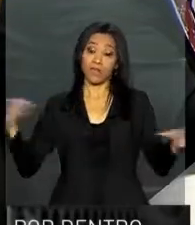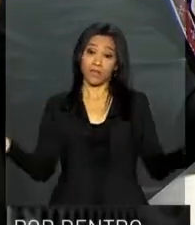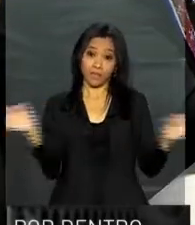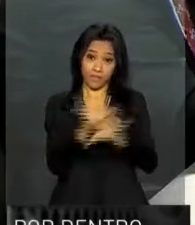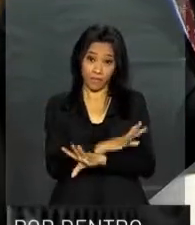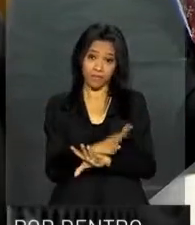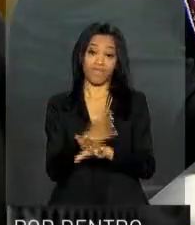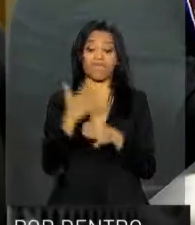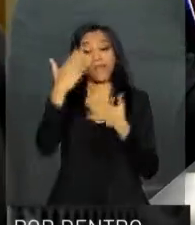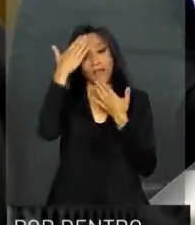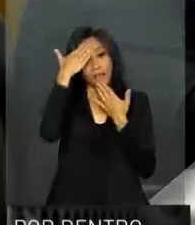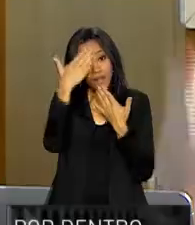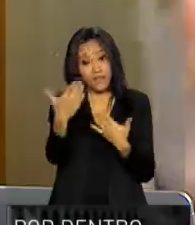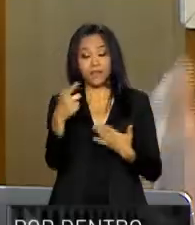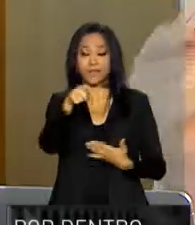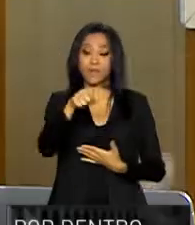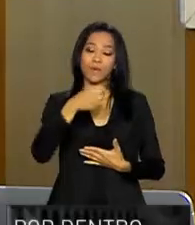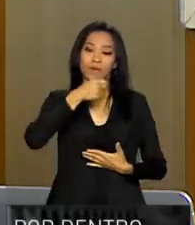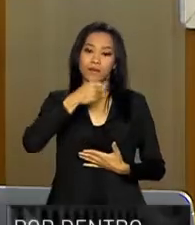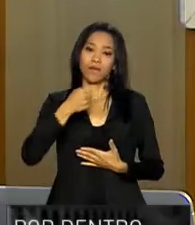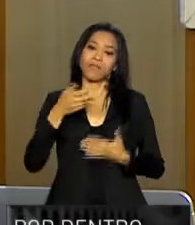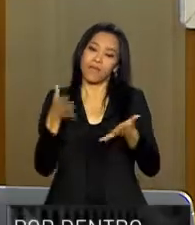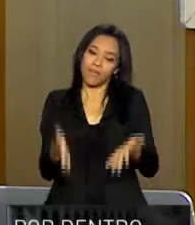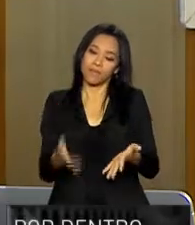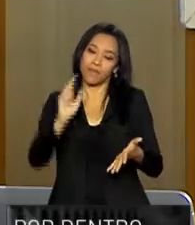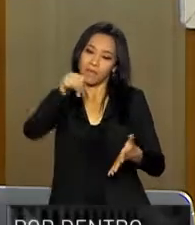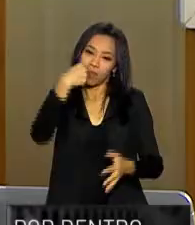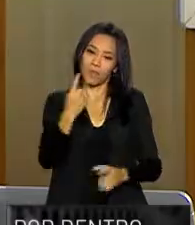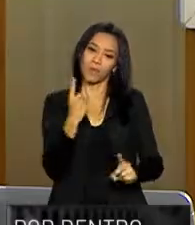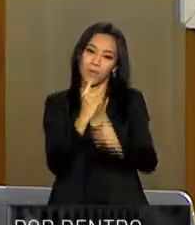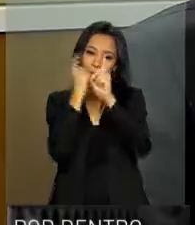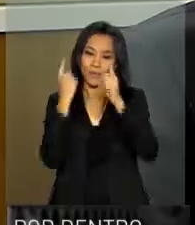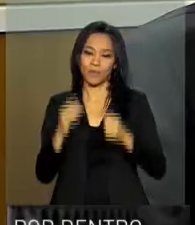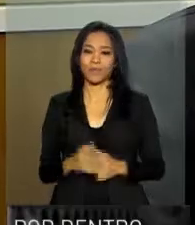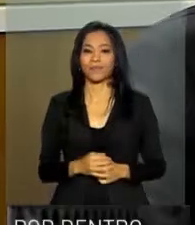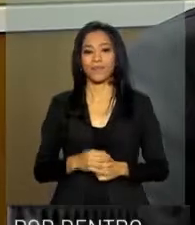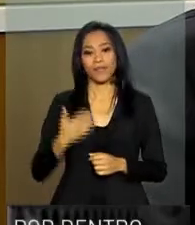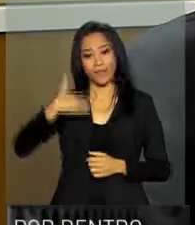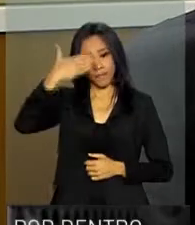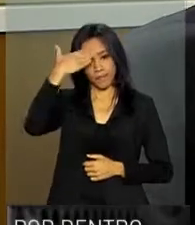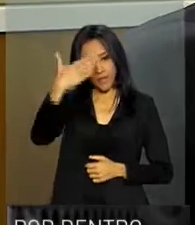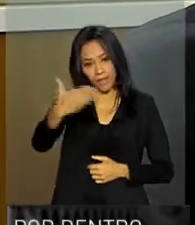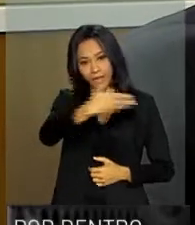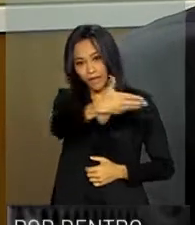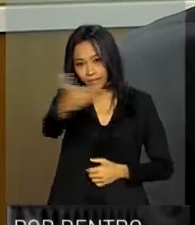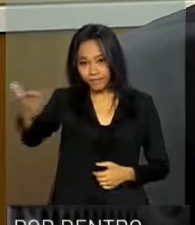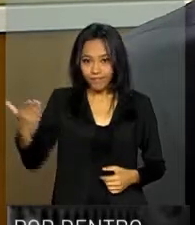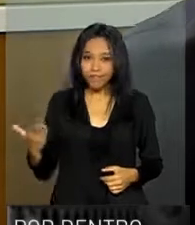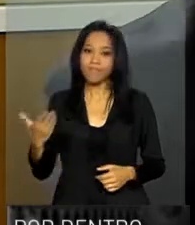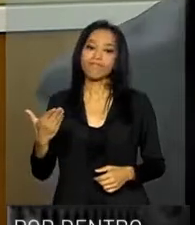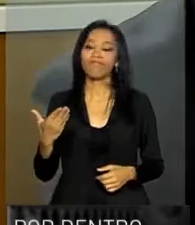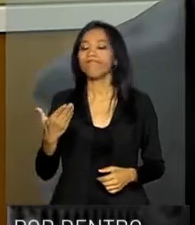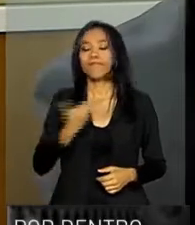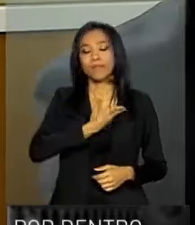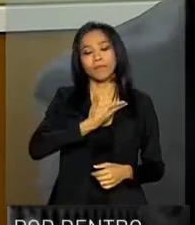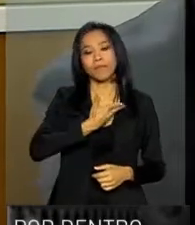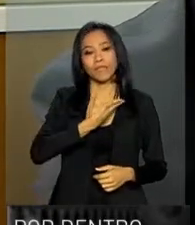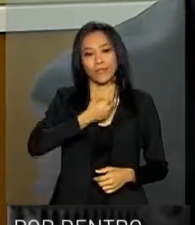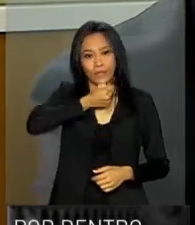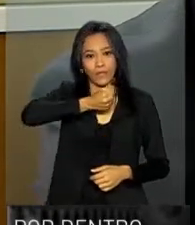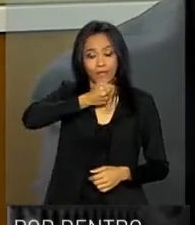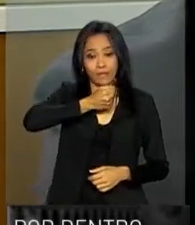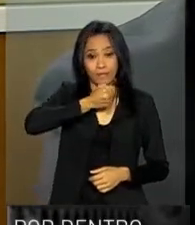quero agradecer a sua participação e até uma próxima oportunidade obrigado cana obrigado a todos os amigos jornalistas que